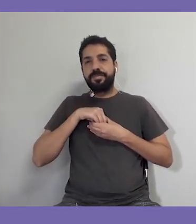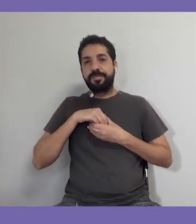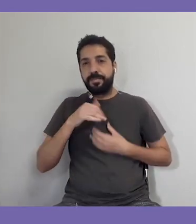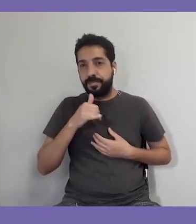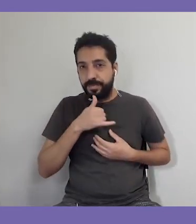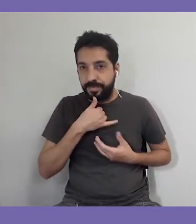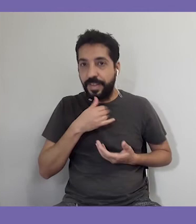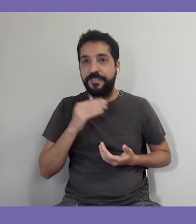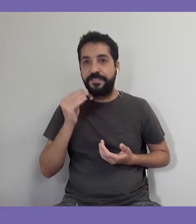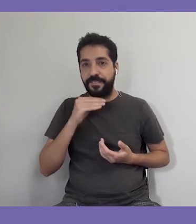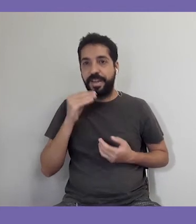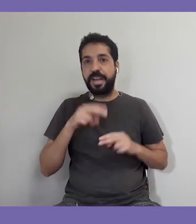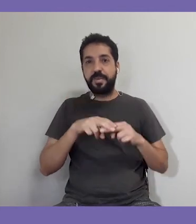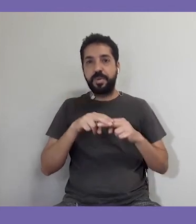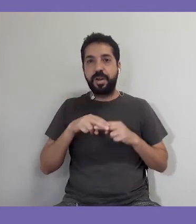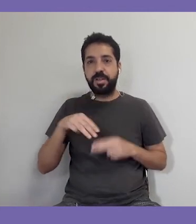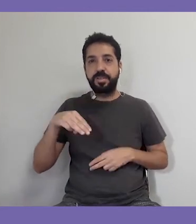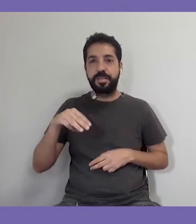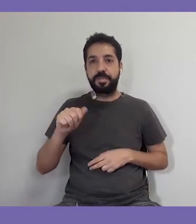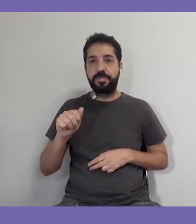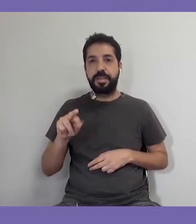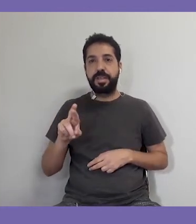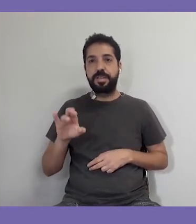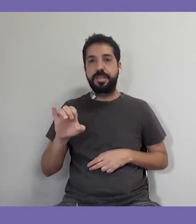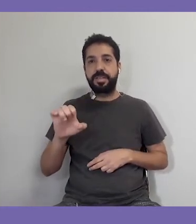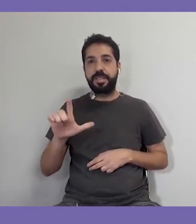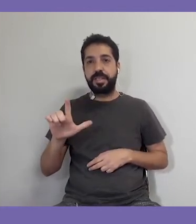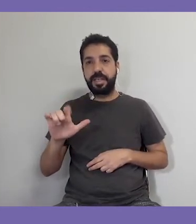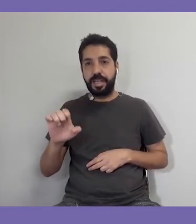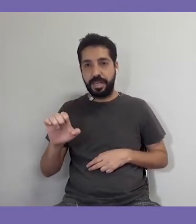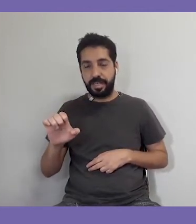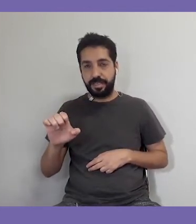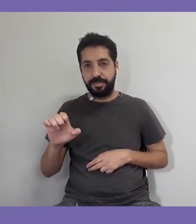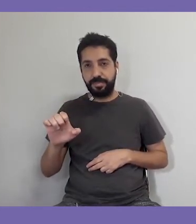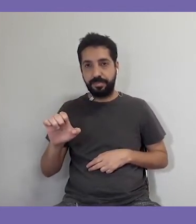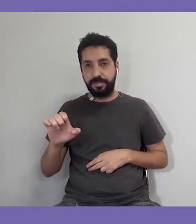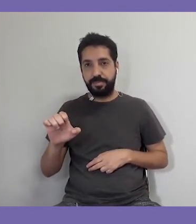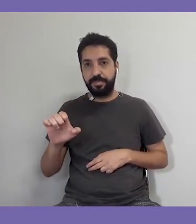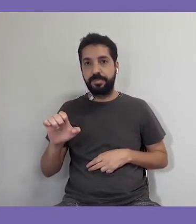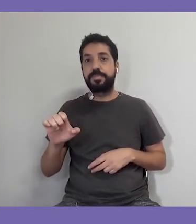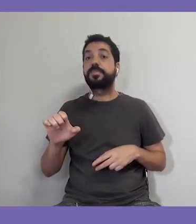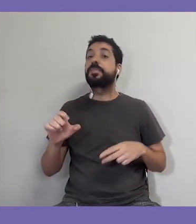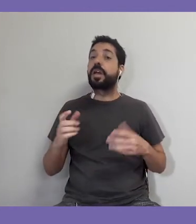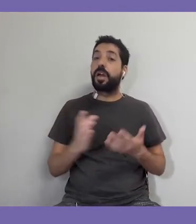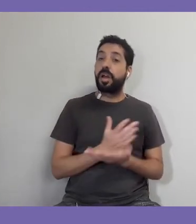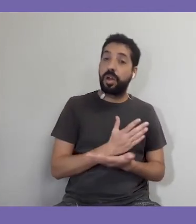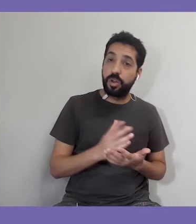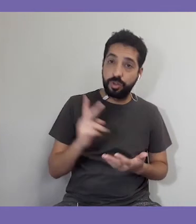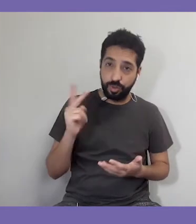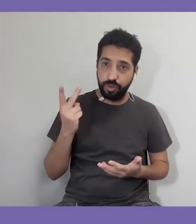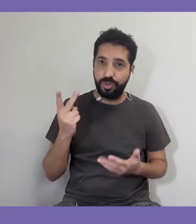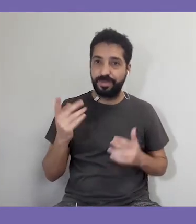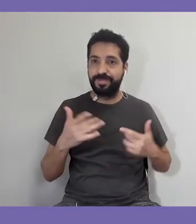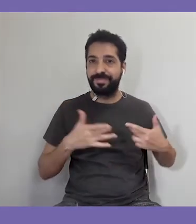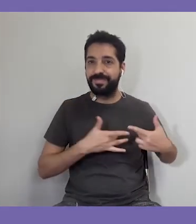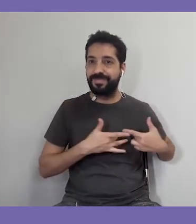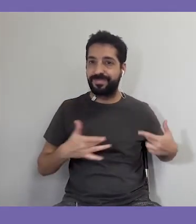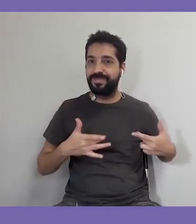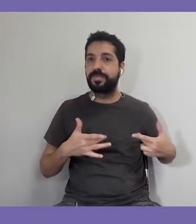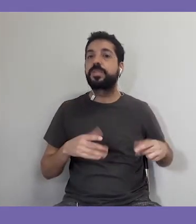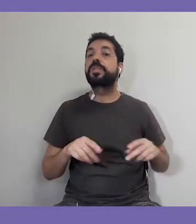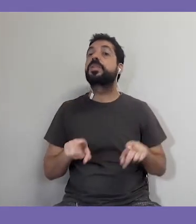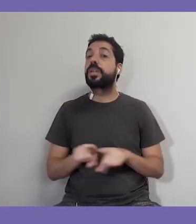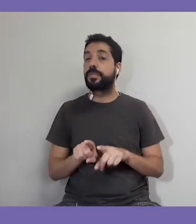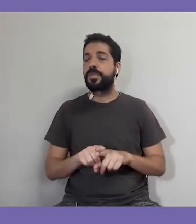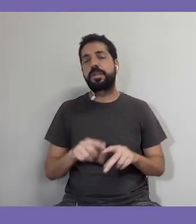questão de Marielle, né? Mas eu também algumas histórias que me tocavam muito,